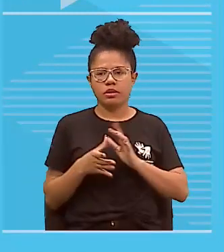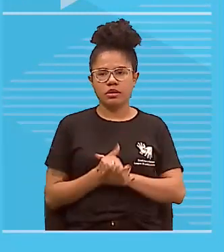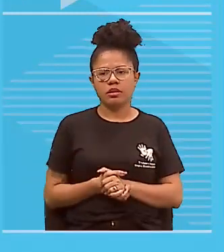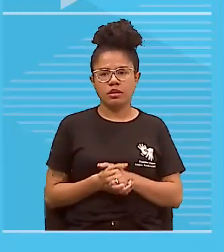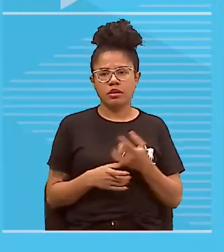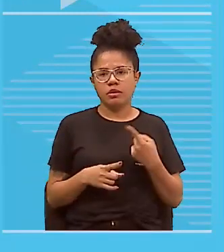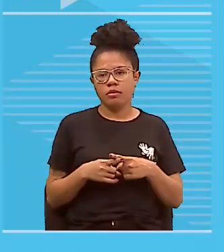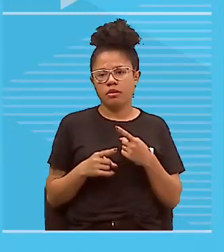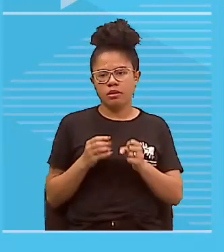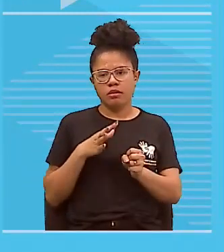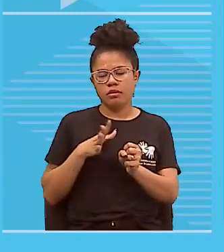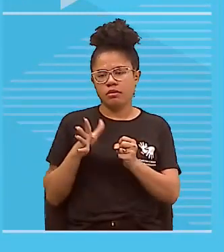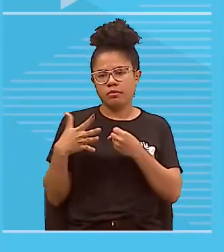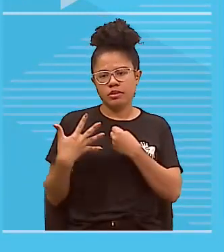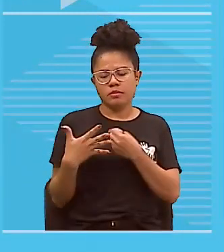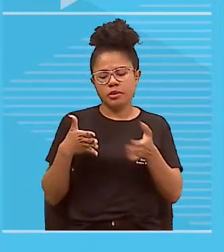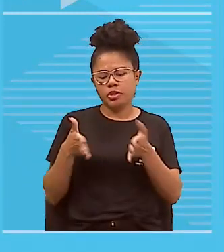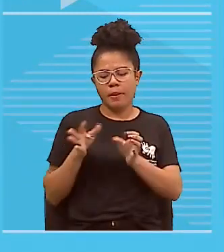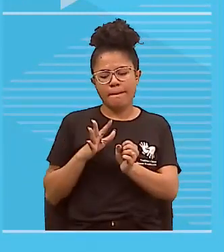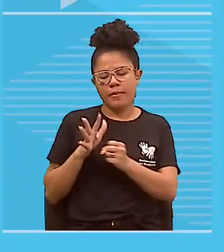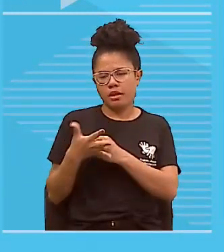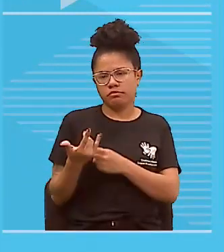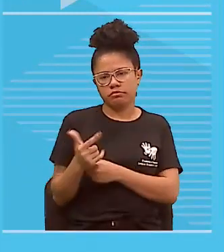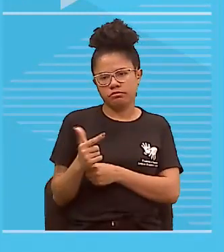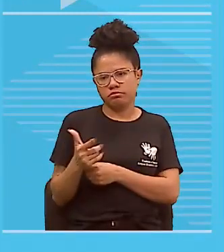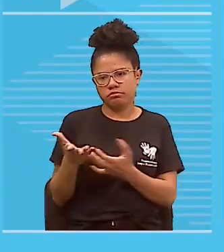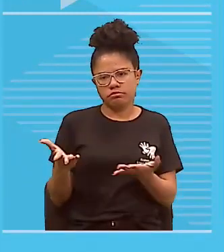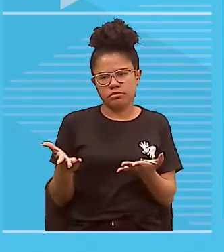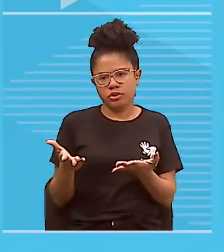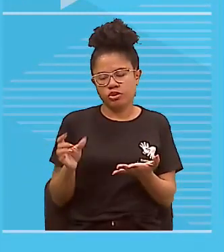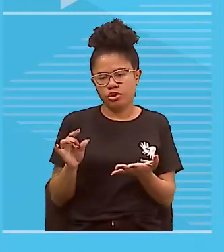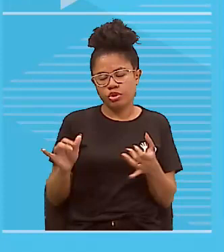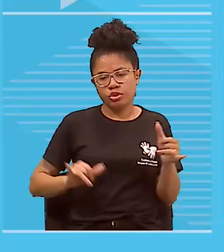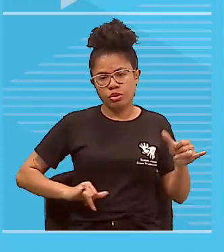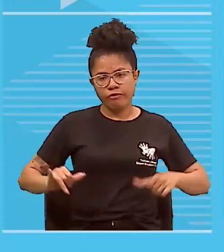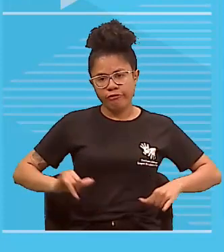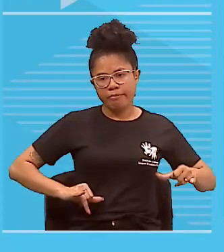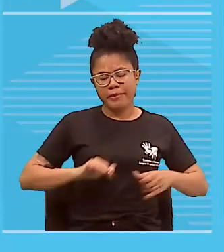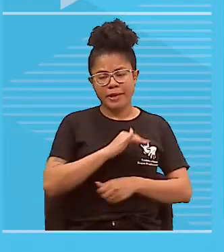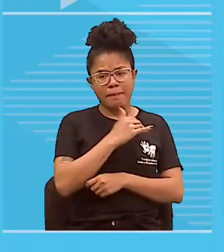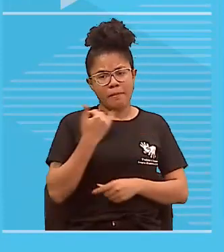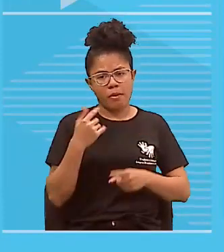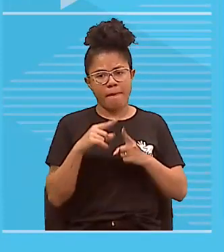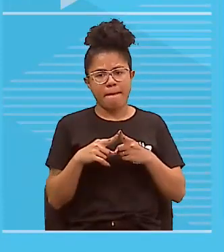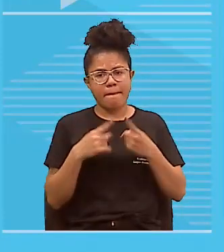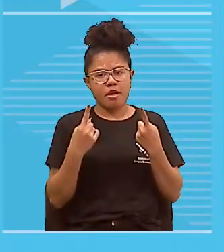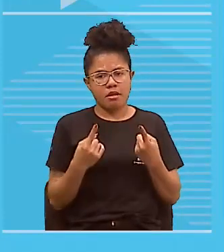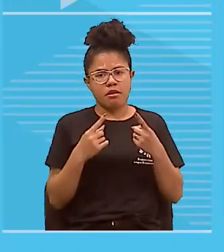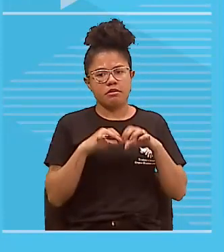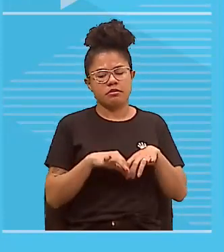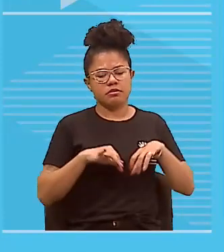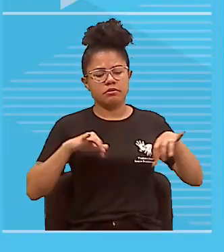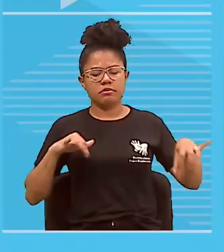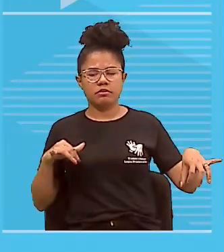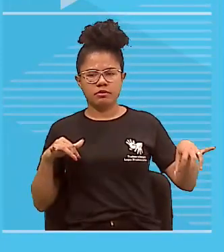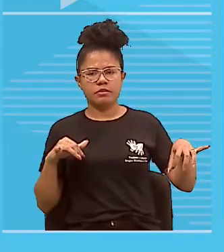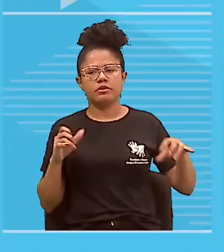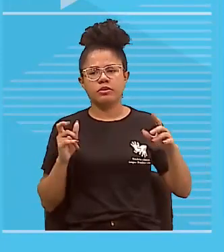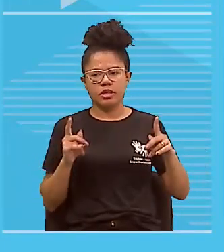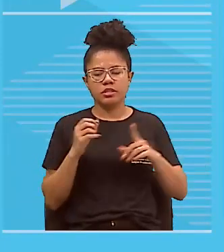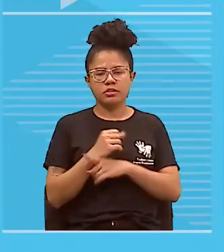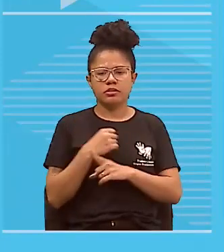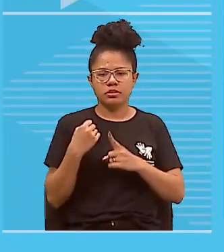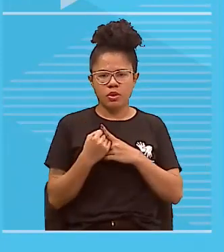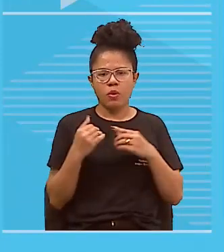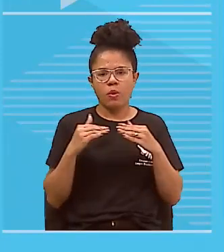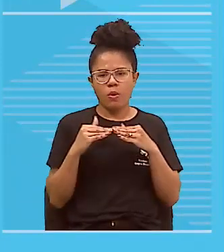infelizmente, não tem fator positivo algum, porque é só sofrimento e morte. Mas um fator positivo do isolamento social, tá certo? Aí eu